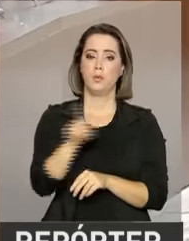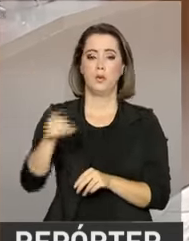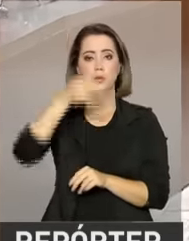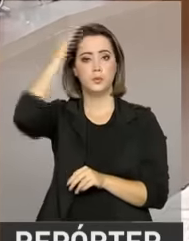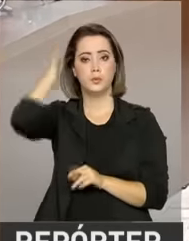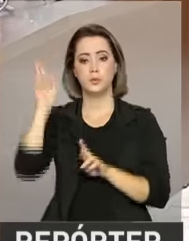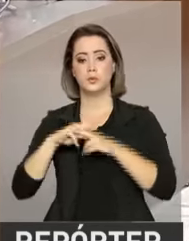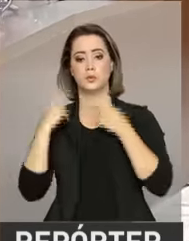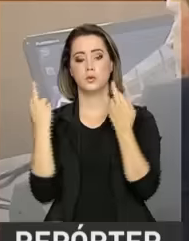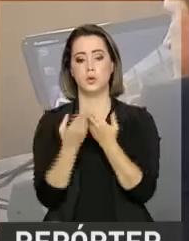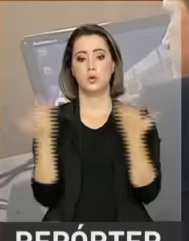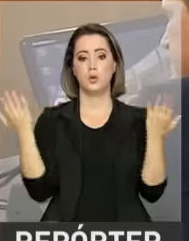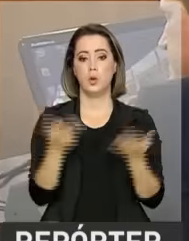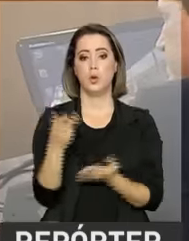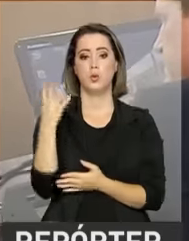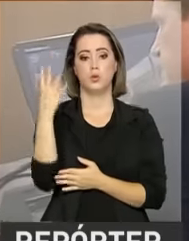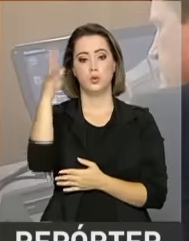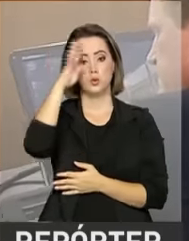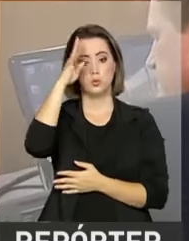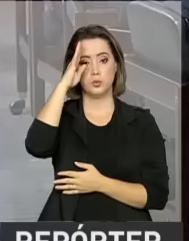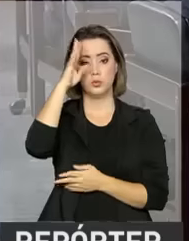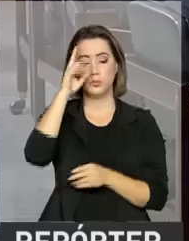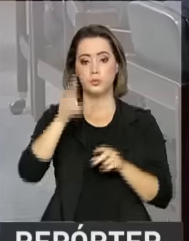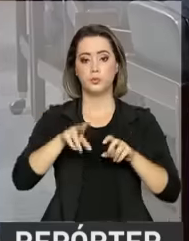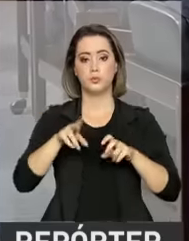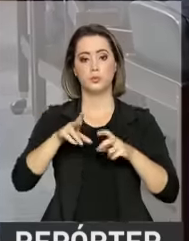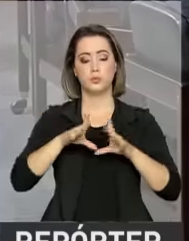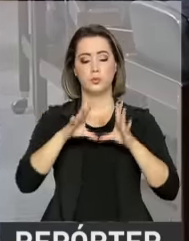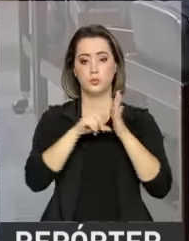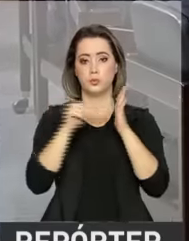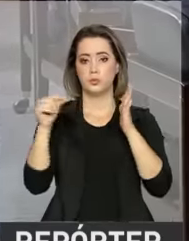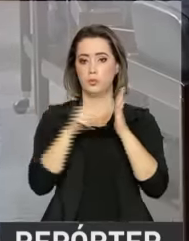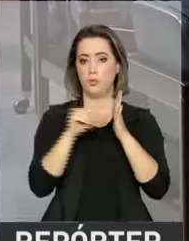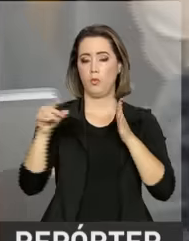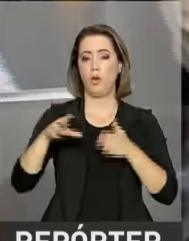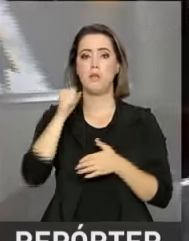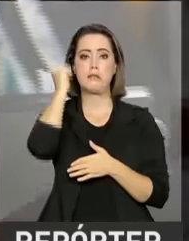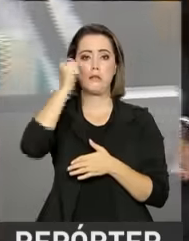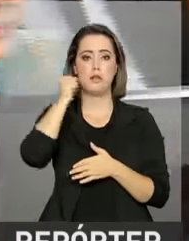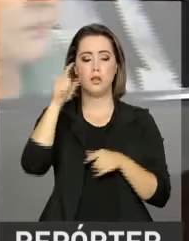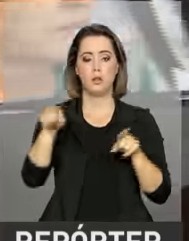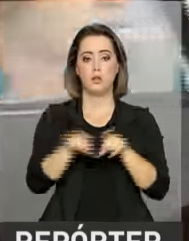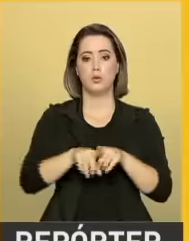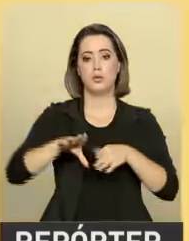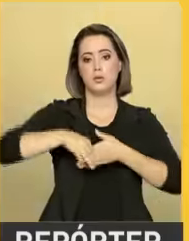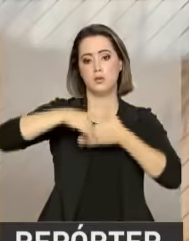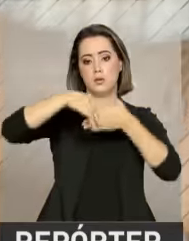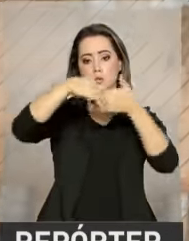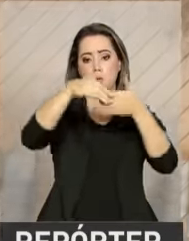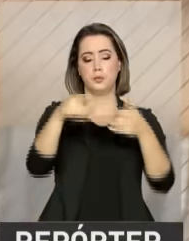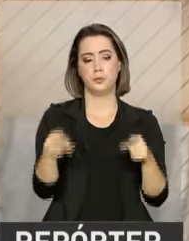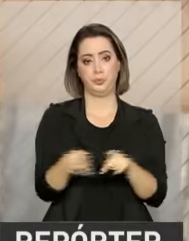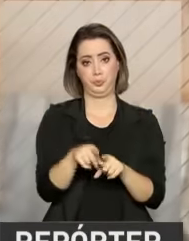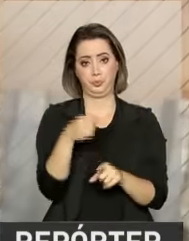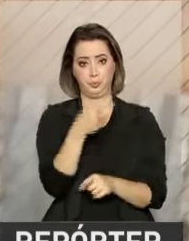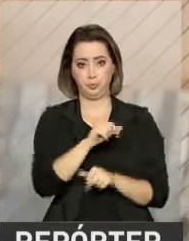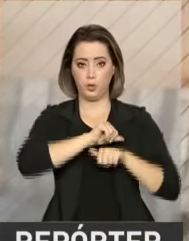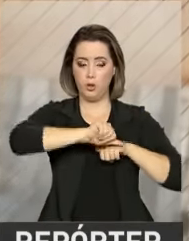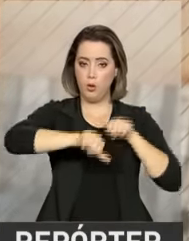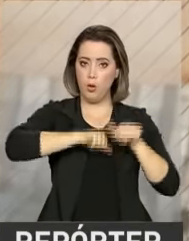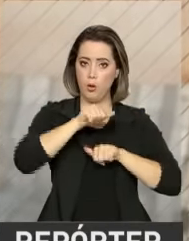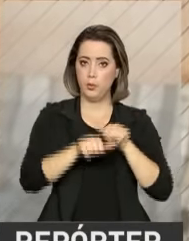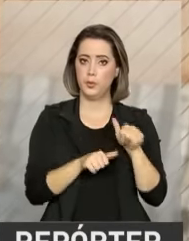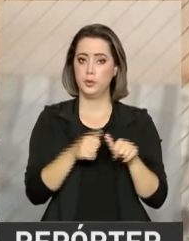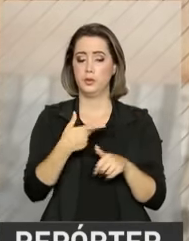Temer reuniu nesta quarta no Palácio do Planalto senadores e líderes do governo no Congresso com a alteração os